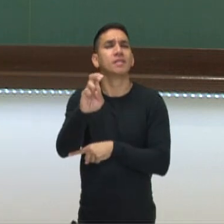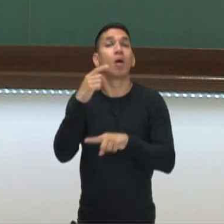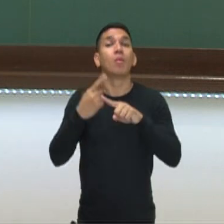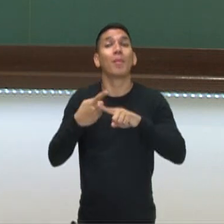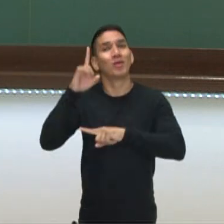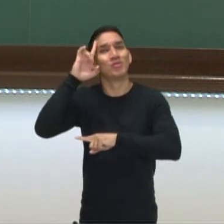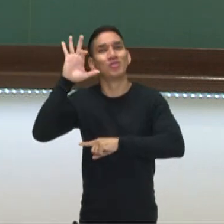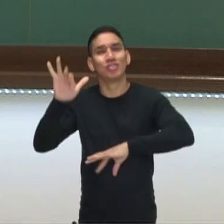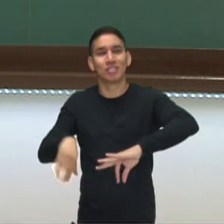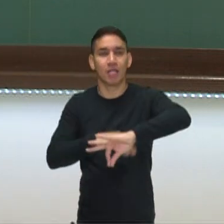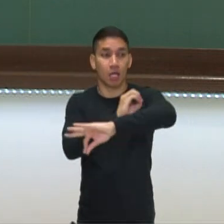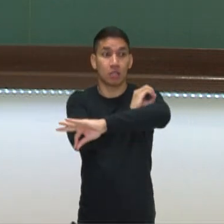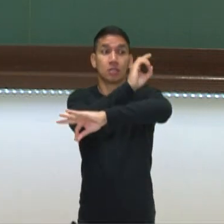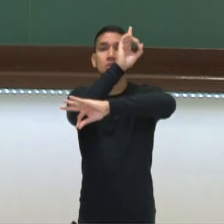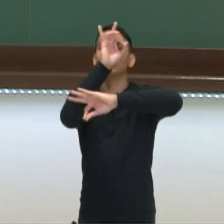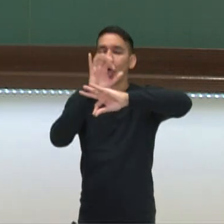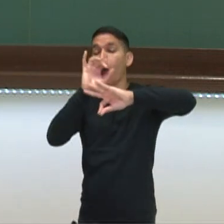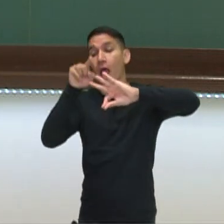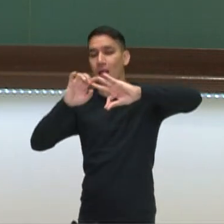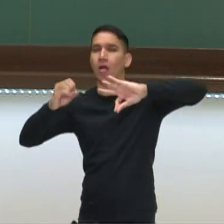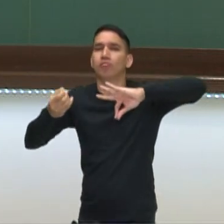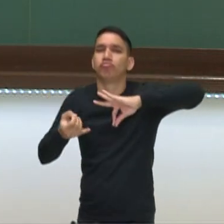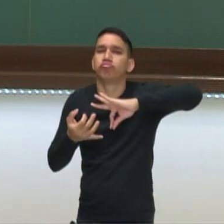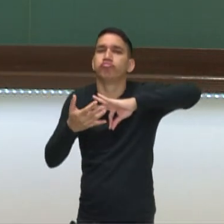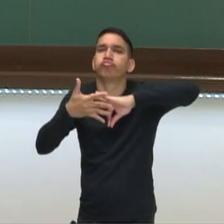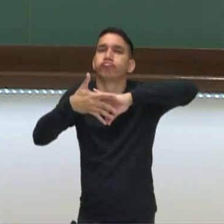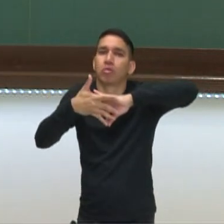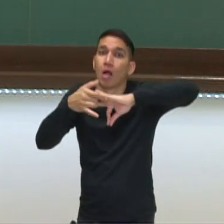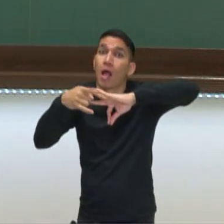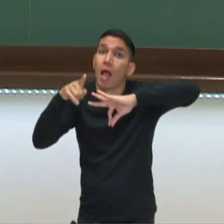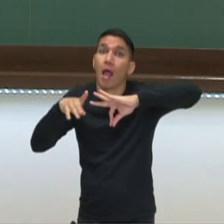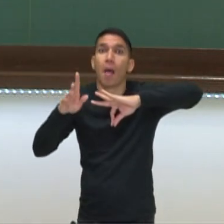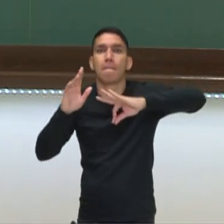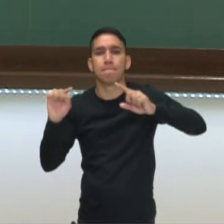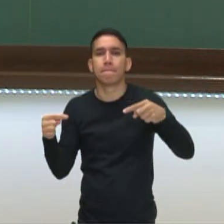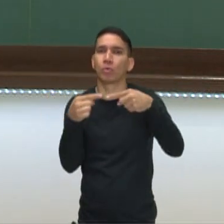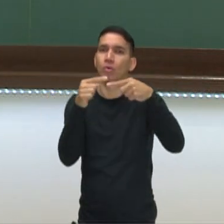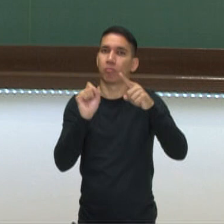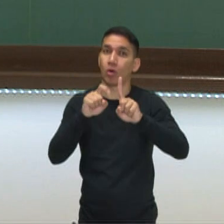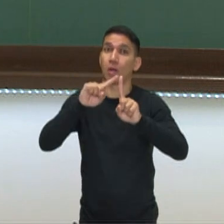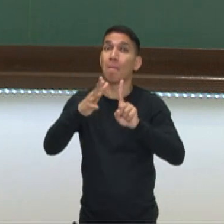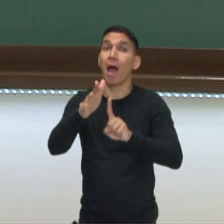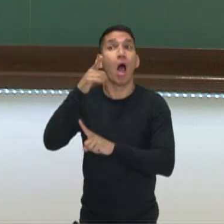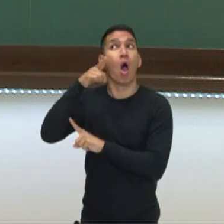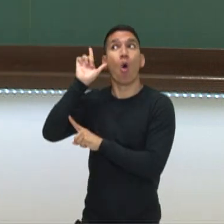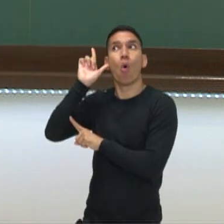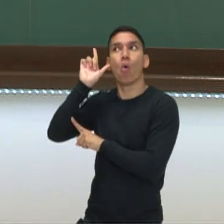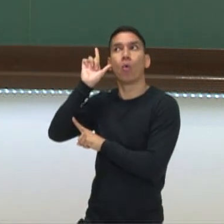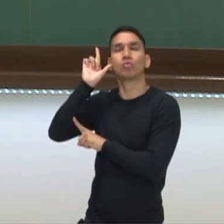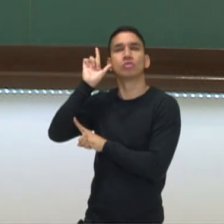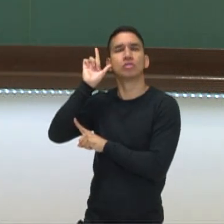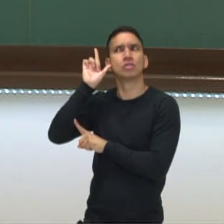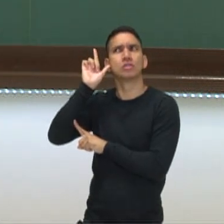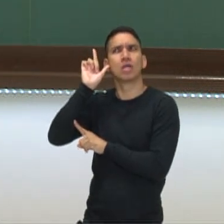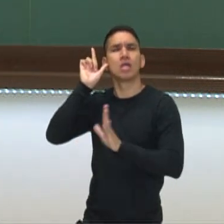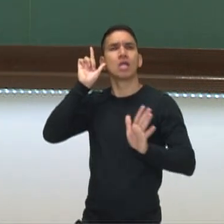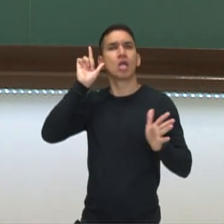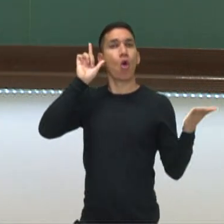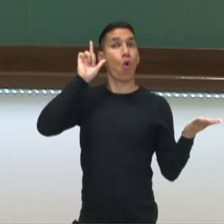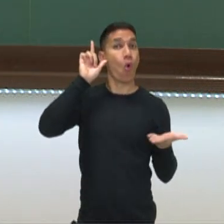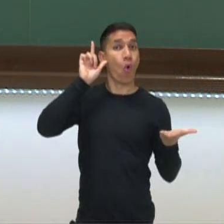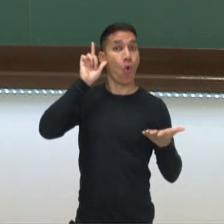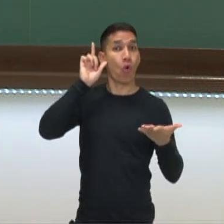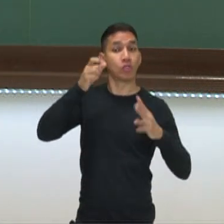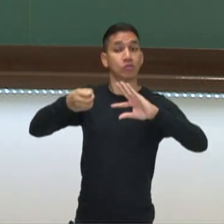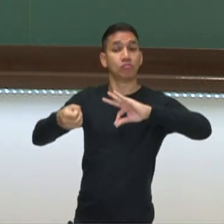é o dia mais fértil, porém, se ela teve uma relação ontem e ela ovula hoje,